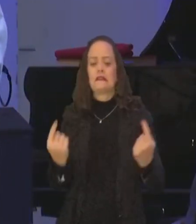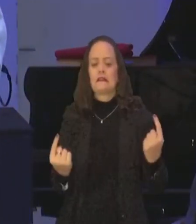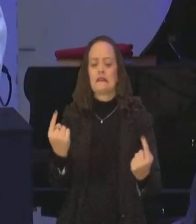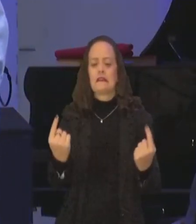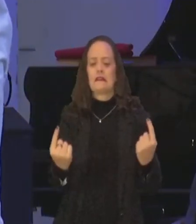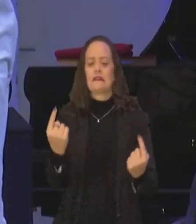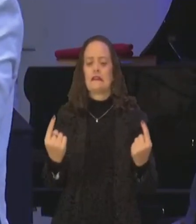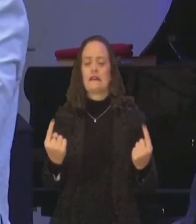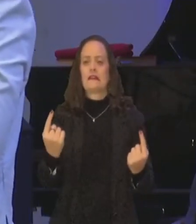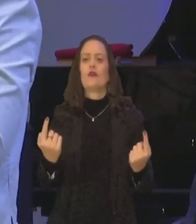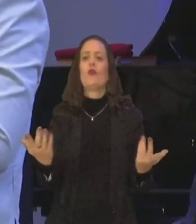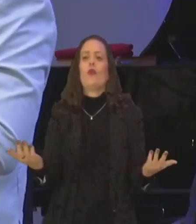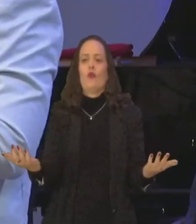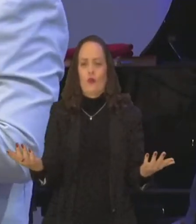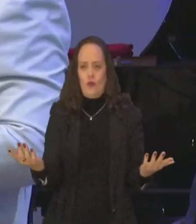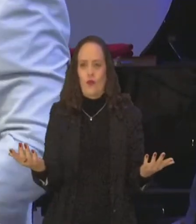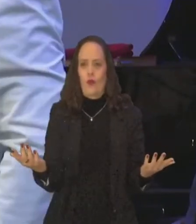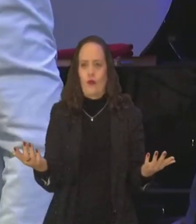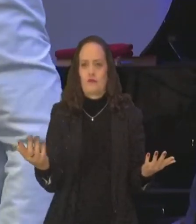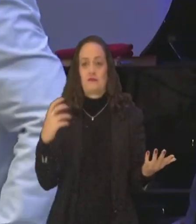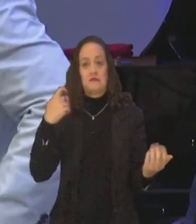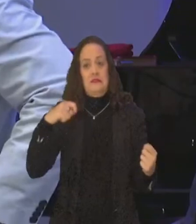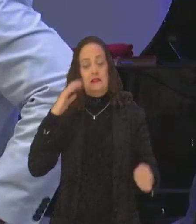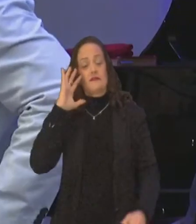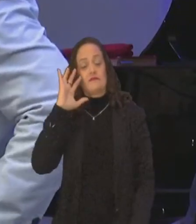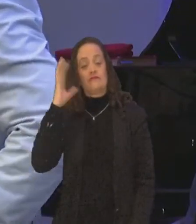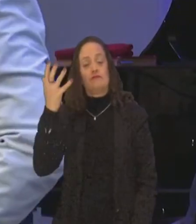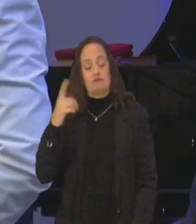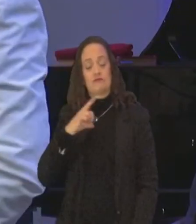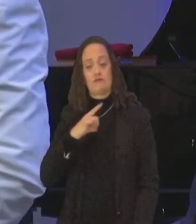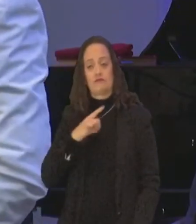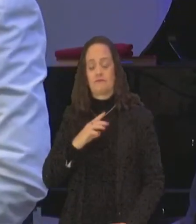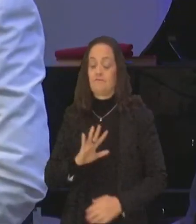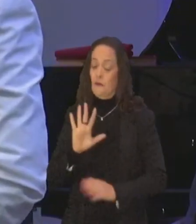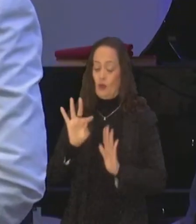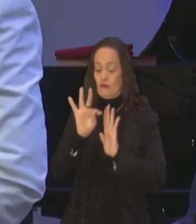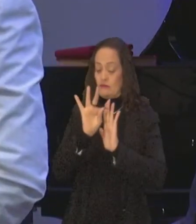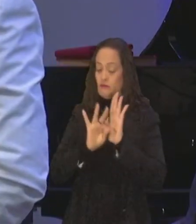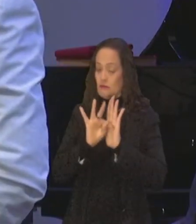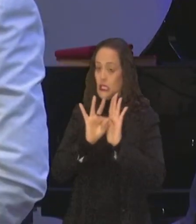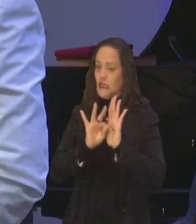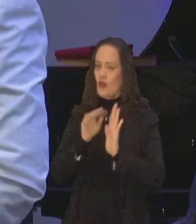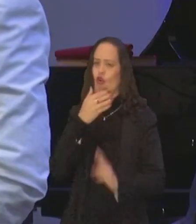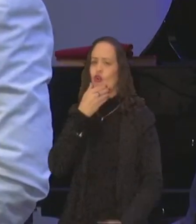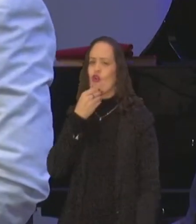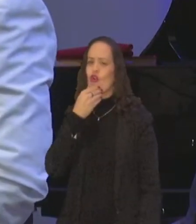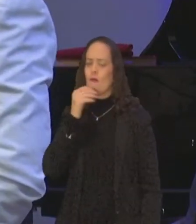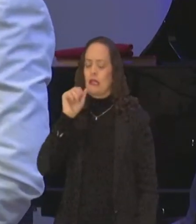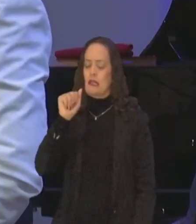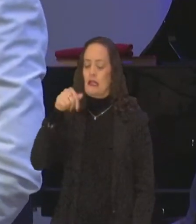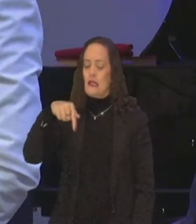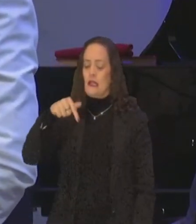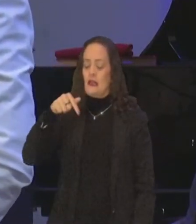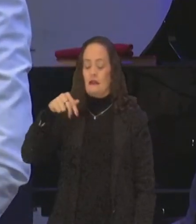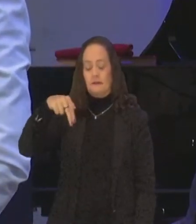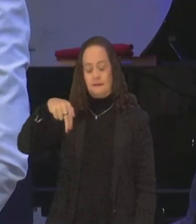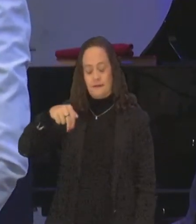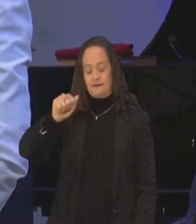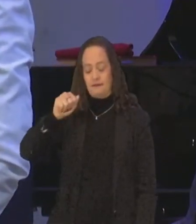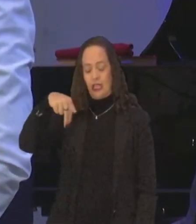também eficiente para isto. Temos aqui no texto Antipas, que é também citado como aquele